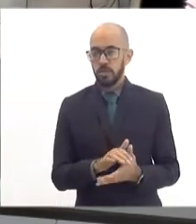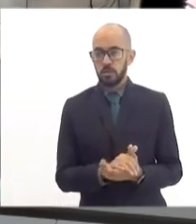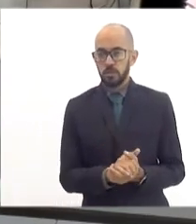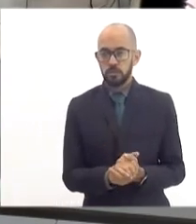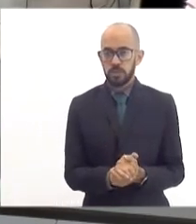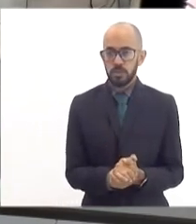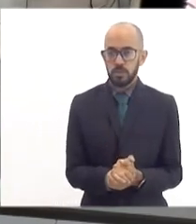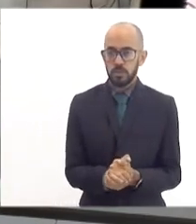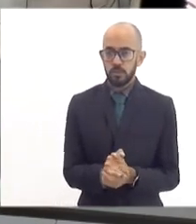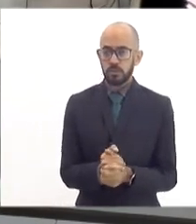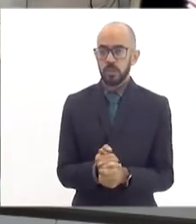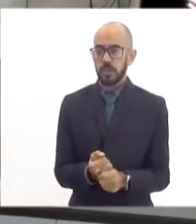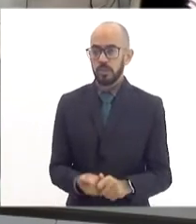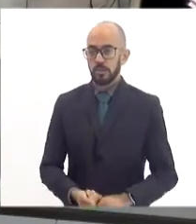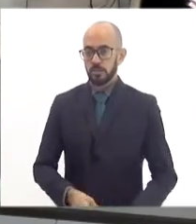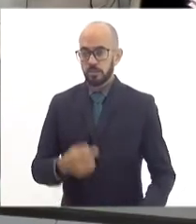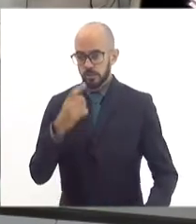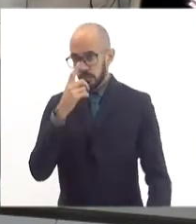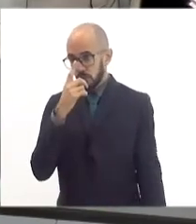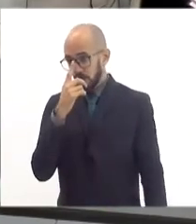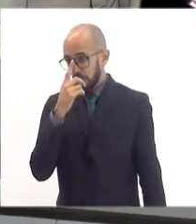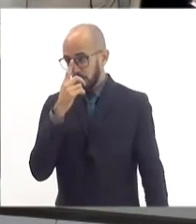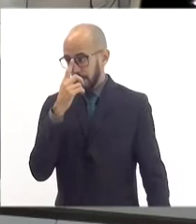caberia rentabilidade.